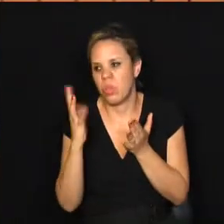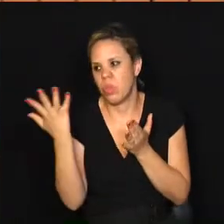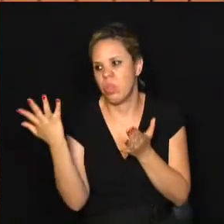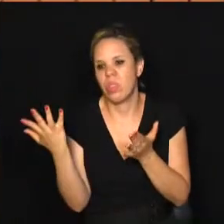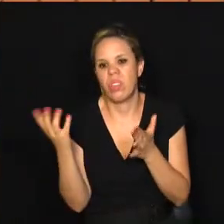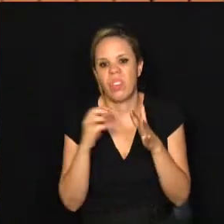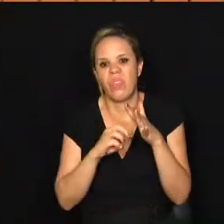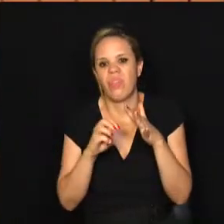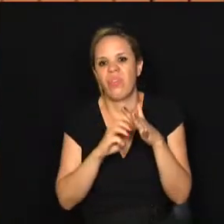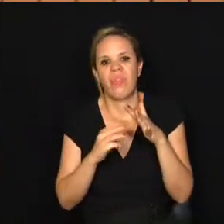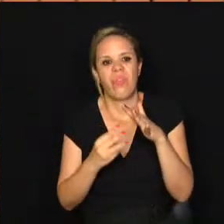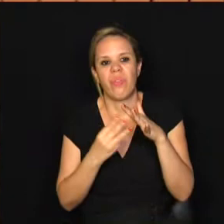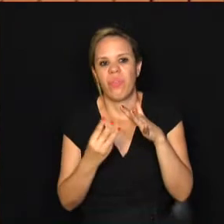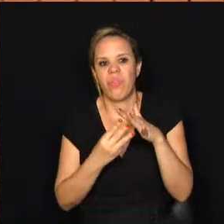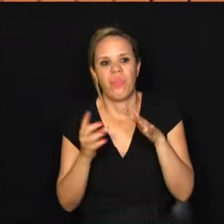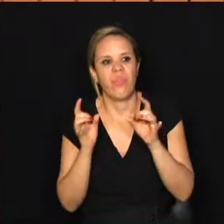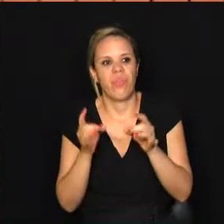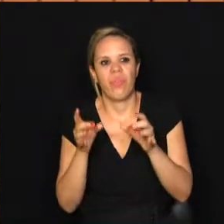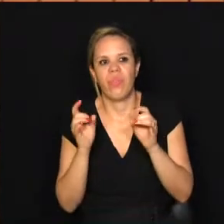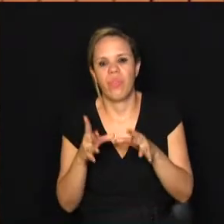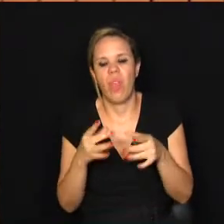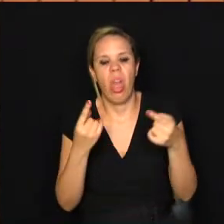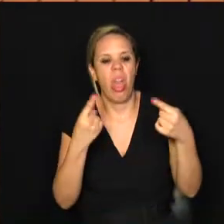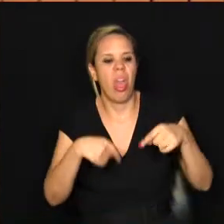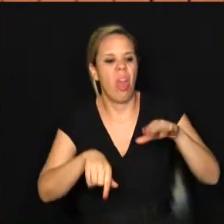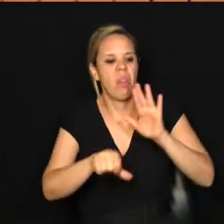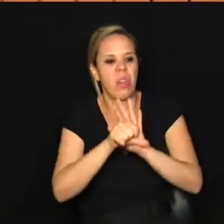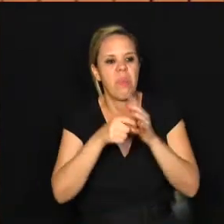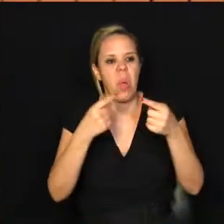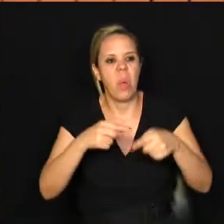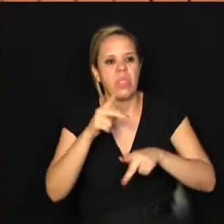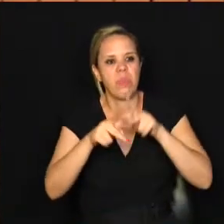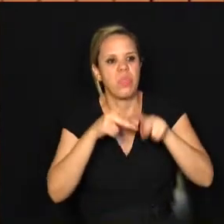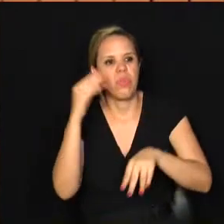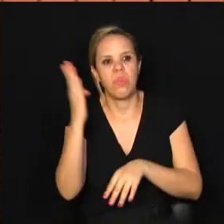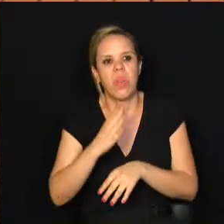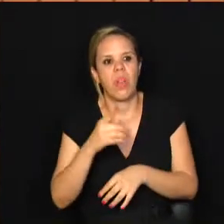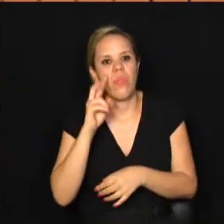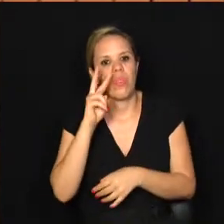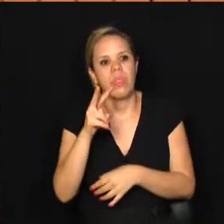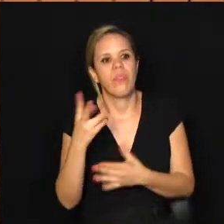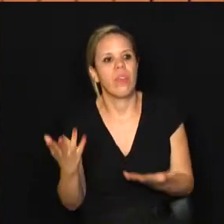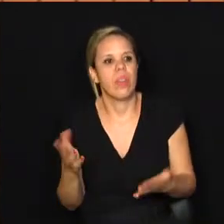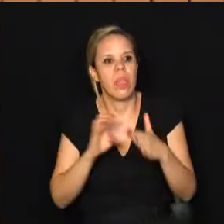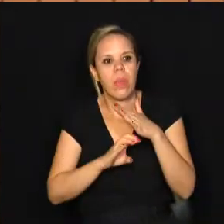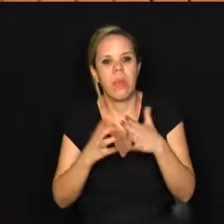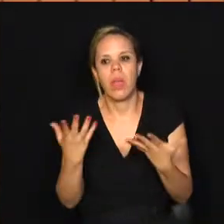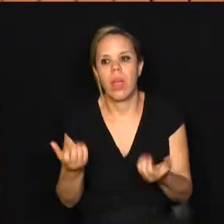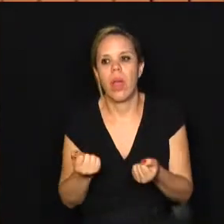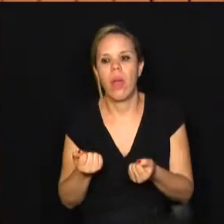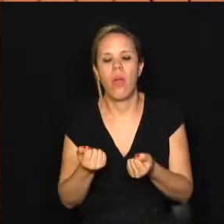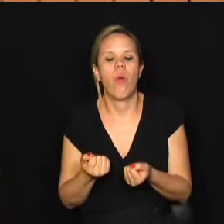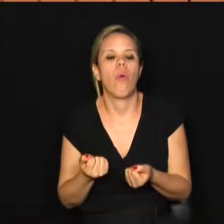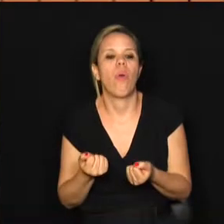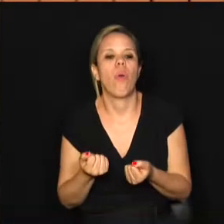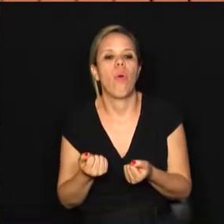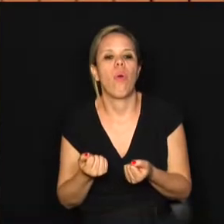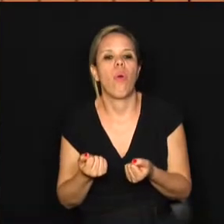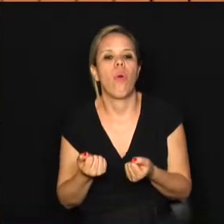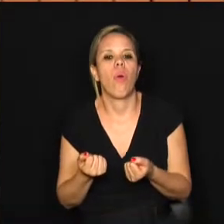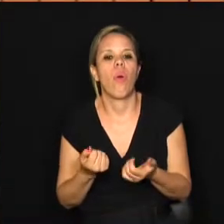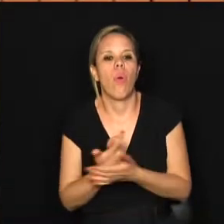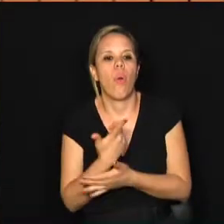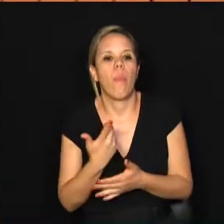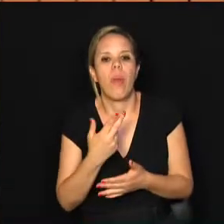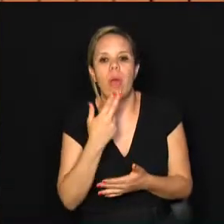um crime contra o povo brasileiro. Porque, vejam bem você, as empresas que querem comprar o Correio, elas querem comprar o